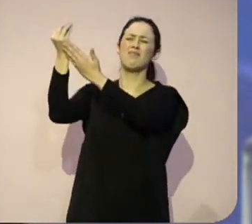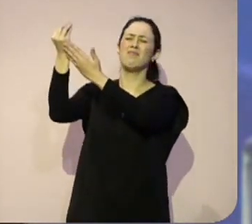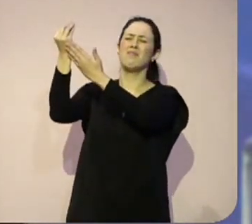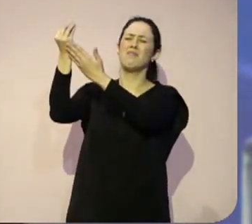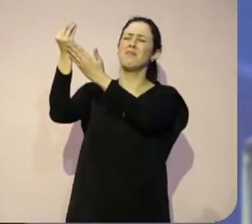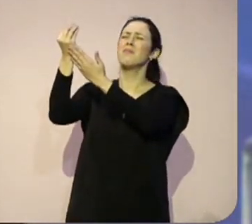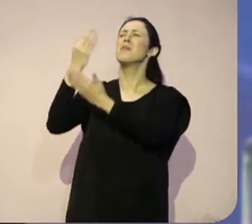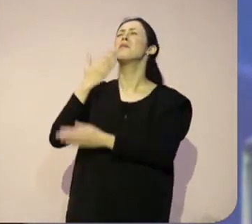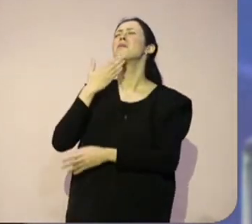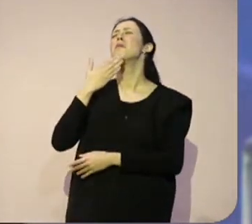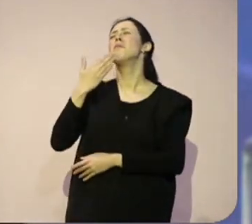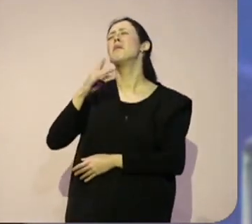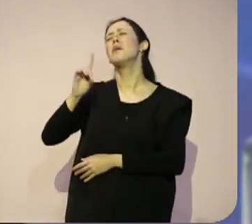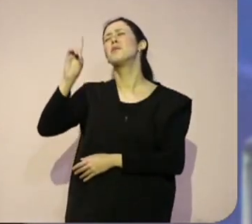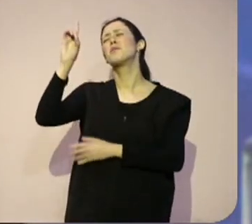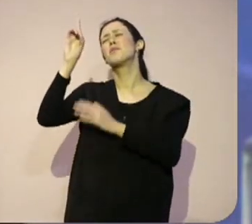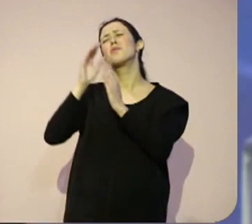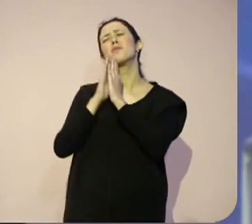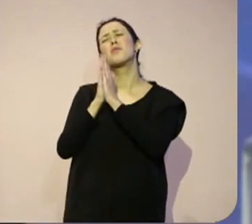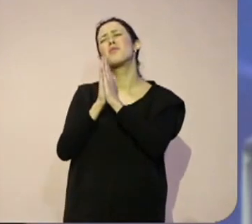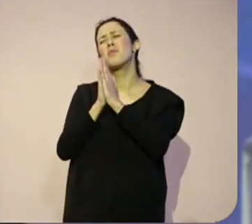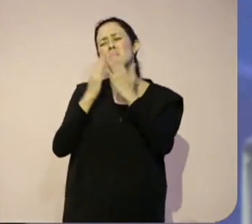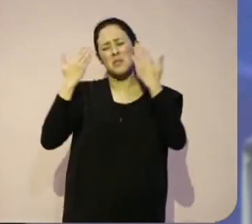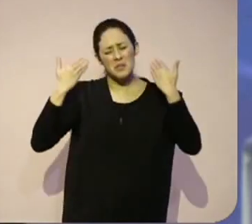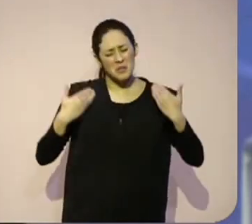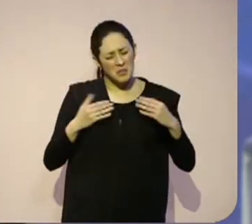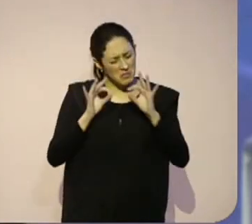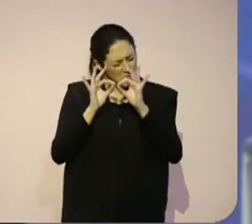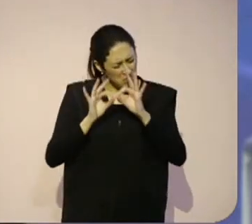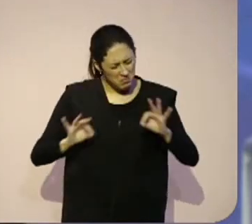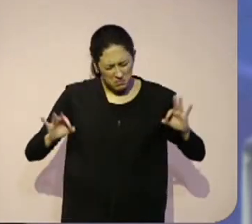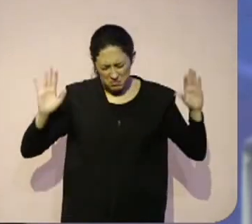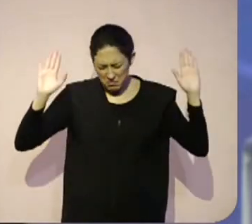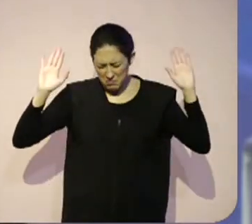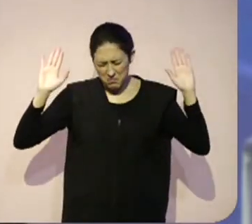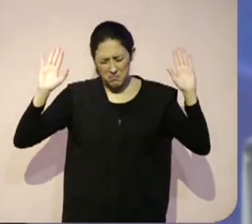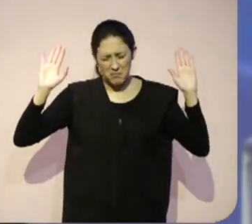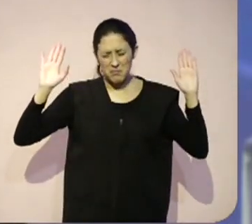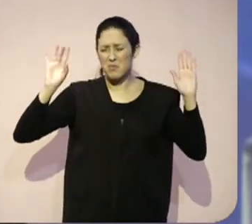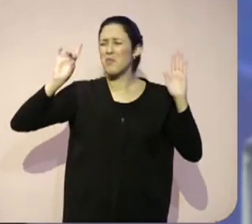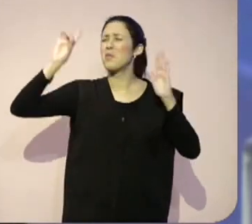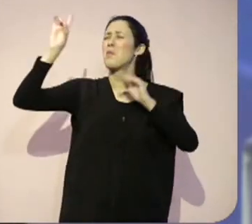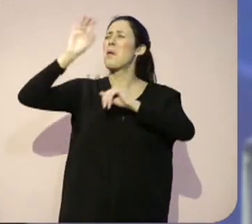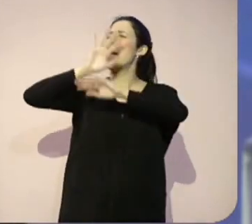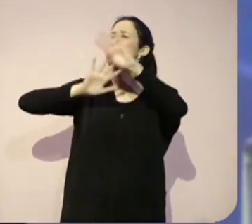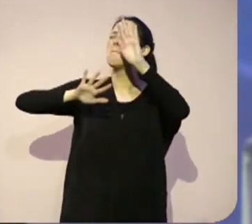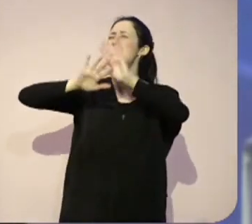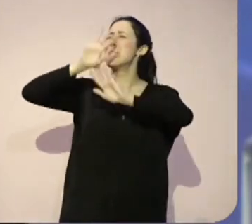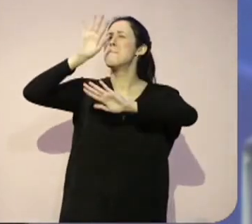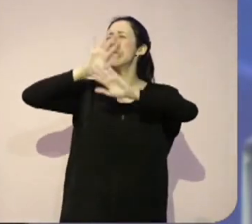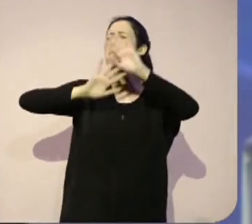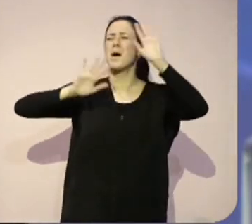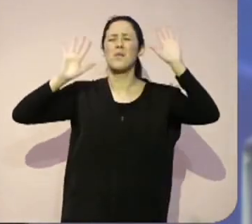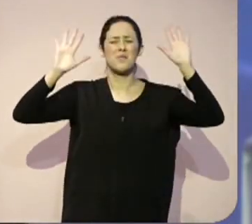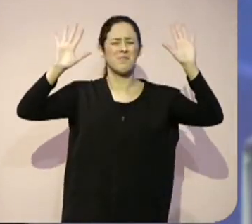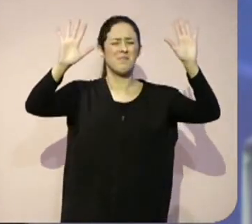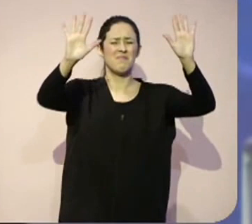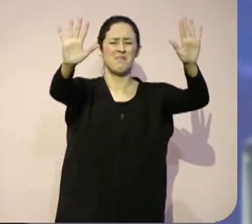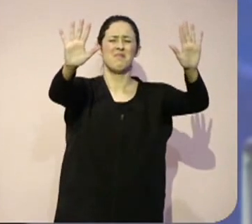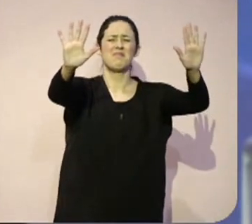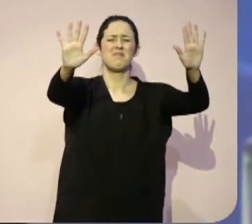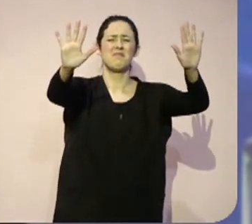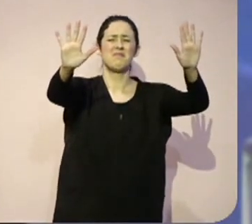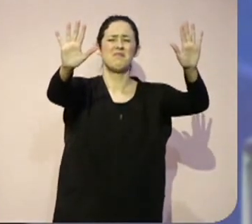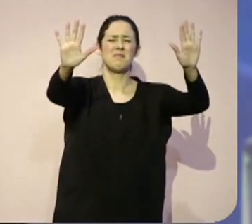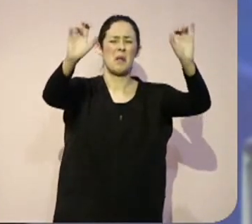te peço, Pai, humildemente, estende a tua mão agora sobre eles, derrama